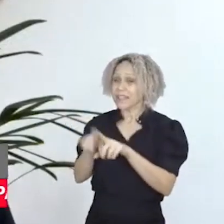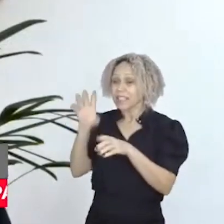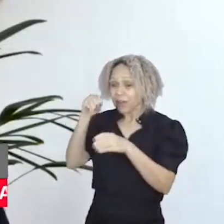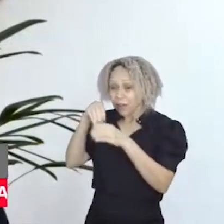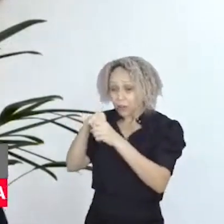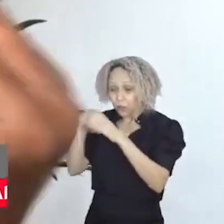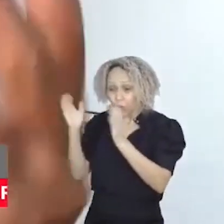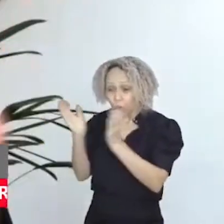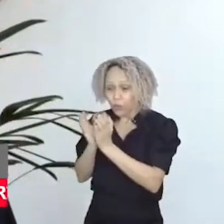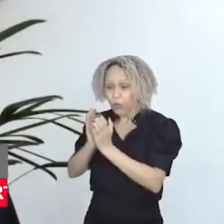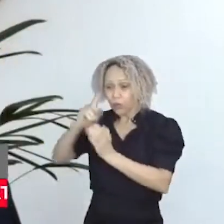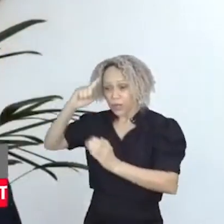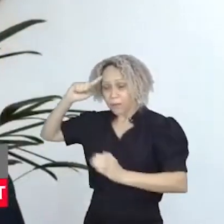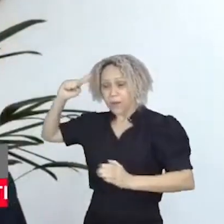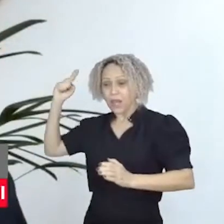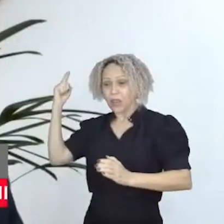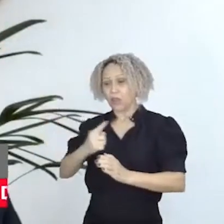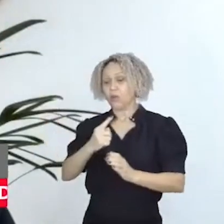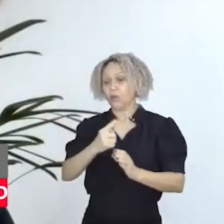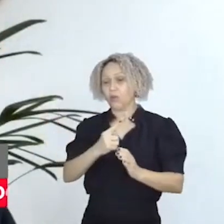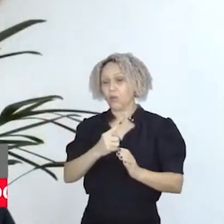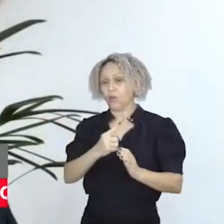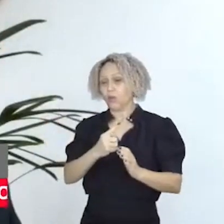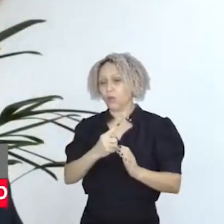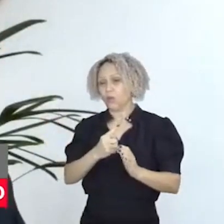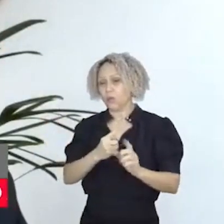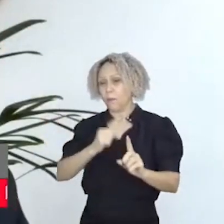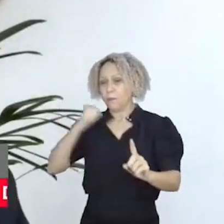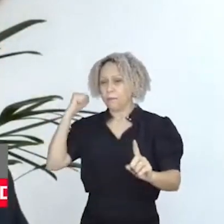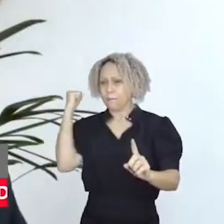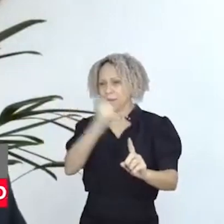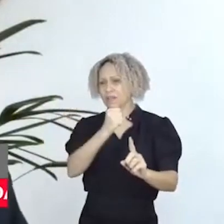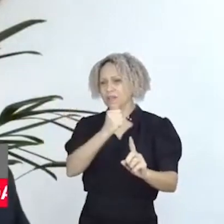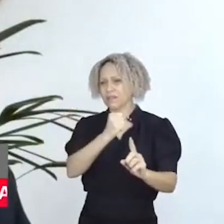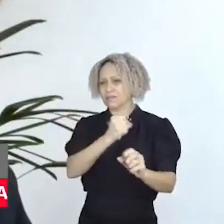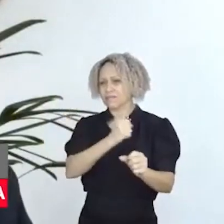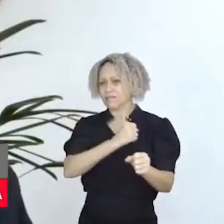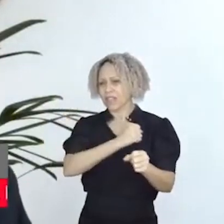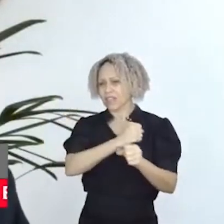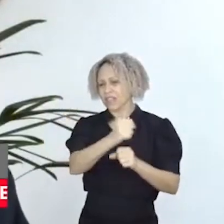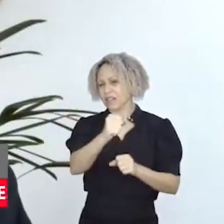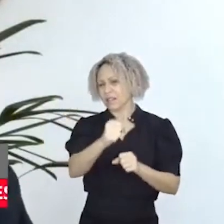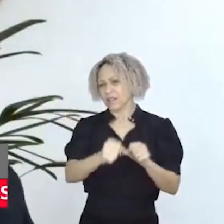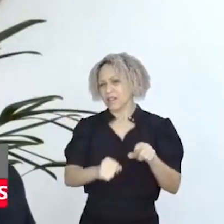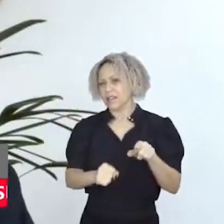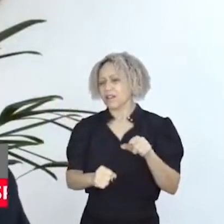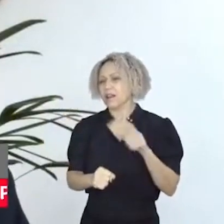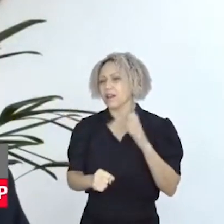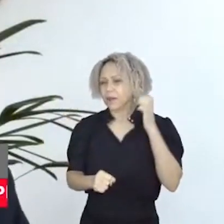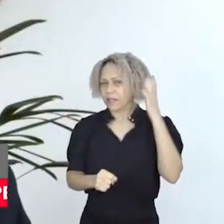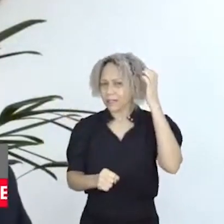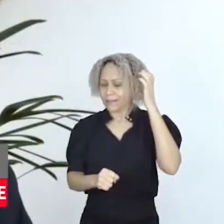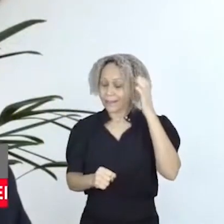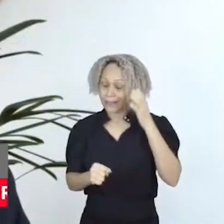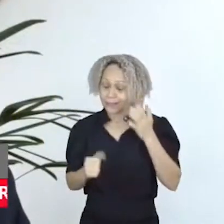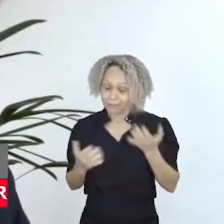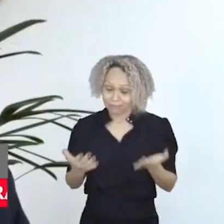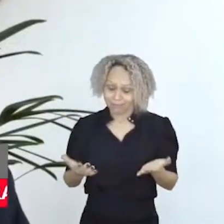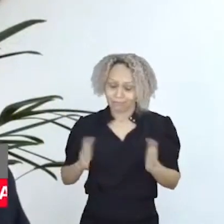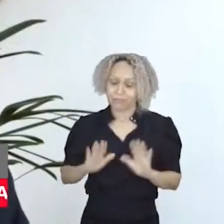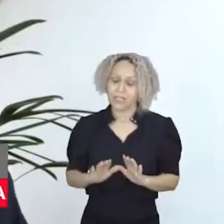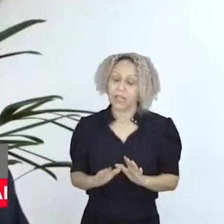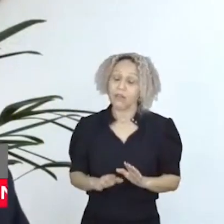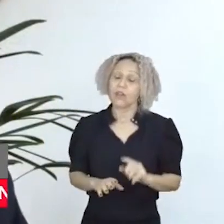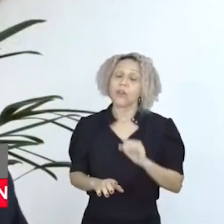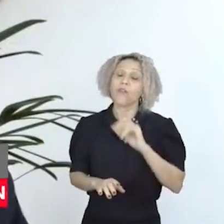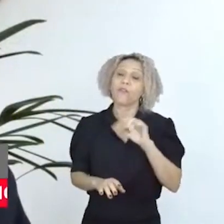institucionalidade, ela está contra nós. Então, isso mostra, eu digo que a Marielle, ela continua atuando, que a atuação